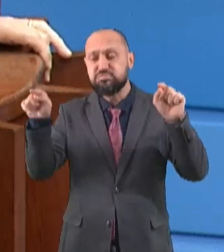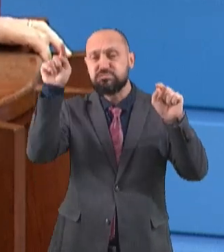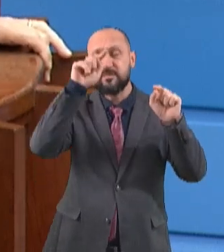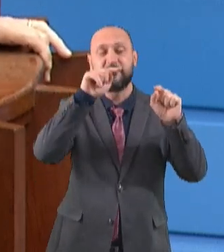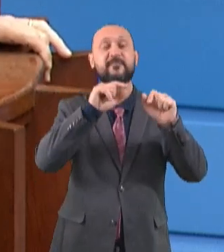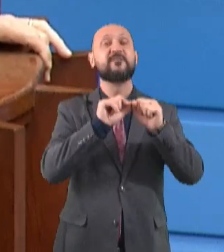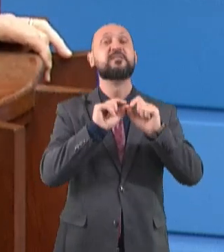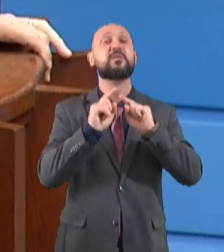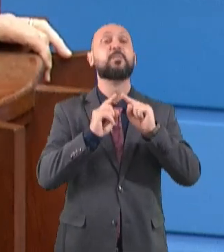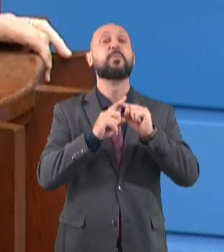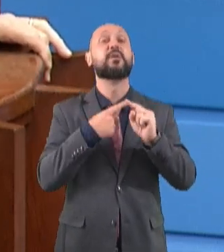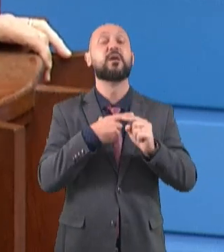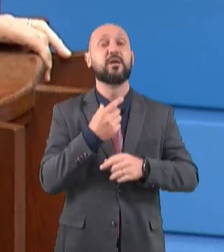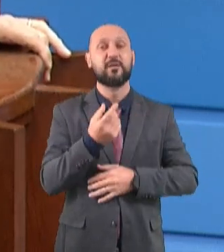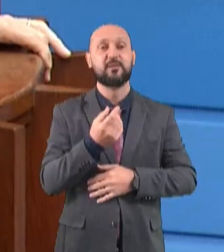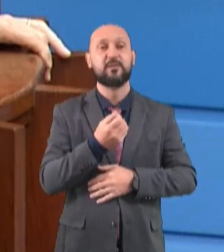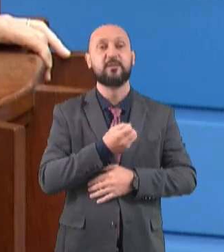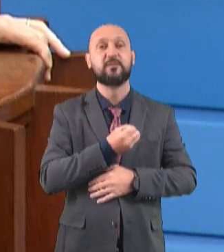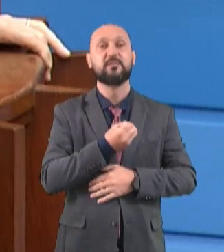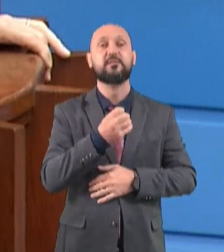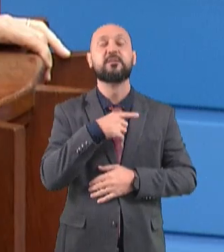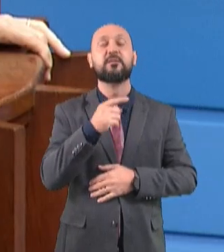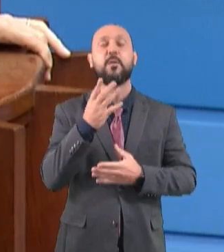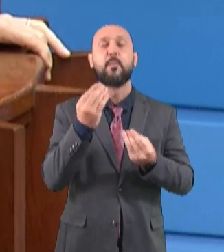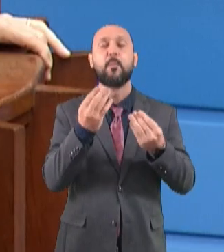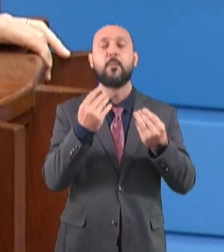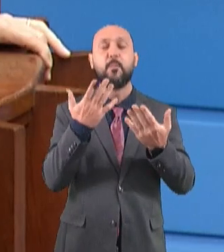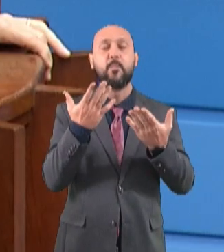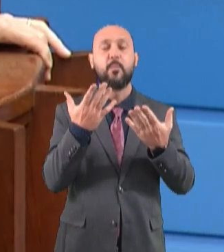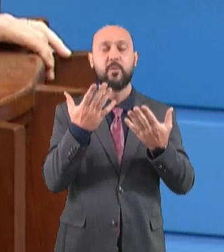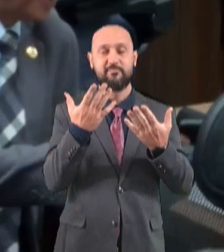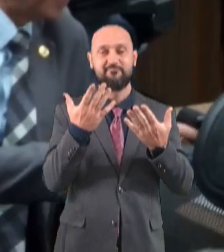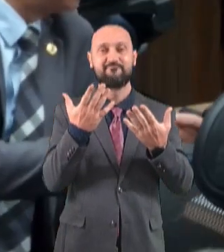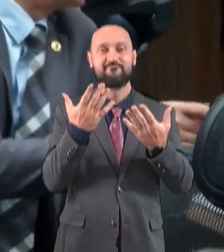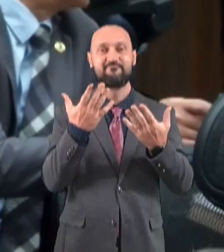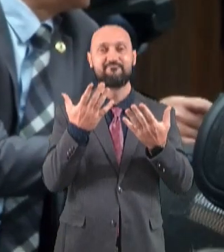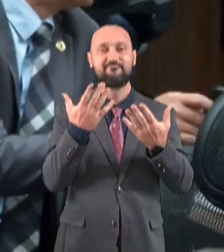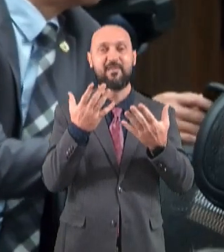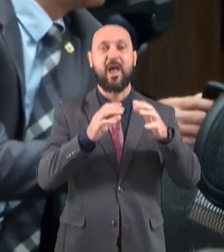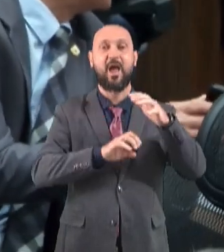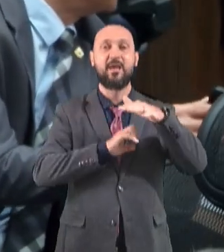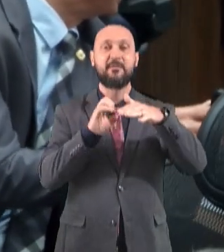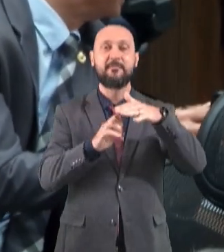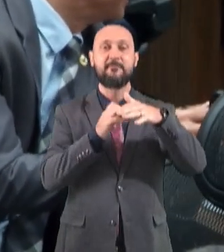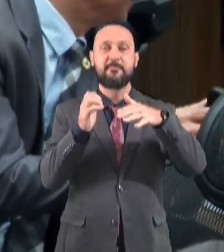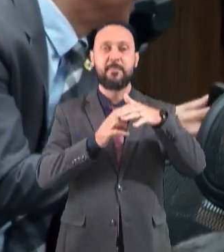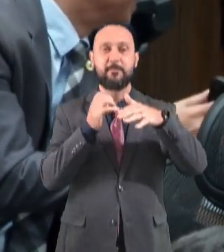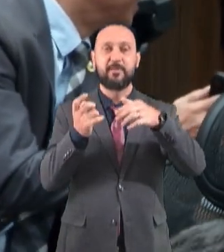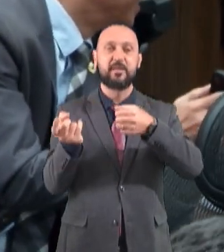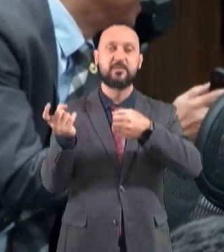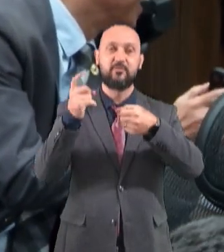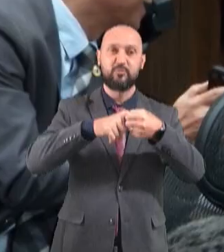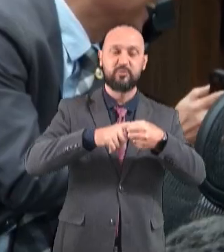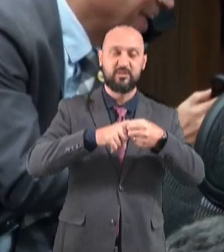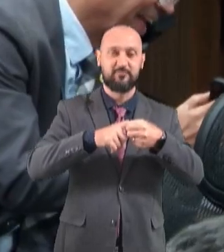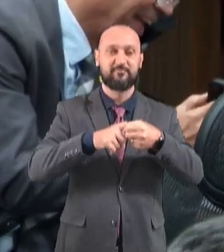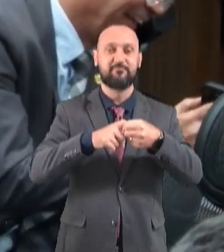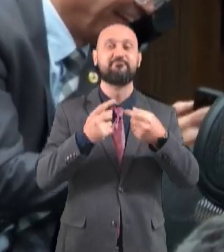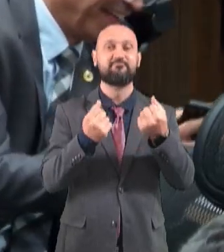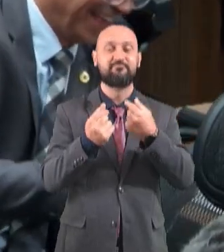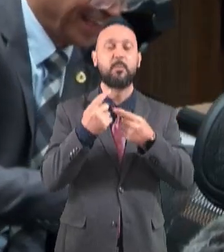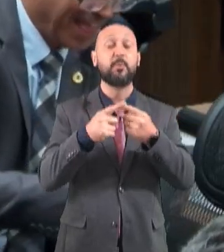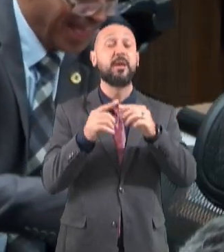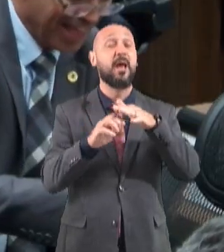isso, porque há um número alarmante de empresas em processo de recuperação judicial. E por que os estados fizeram esse convênio? Porque